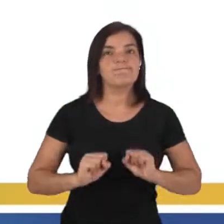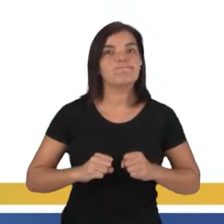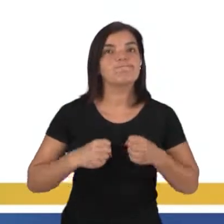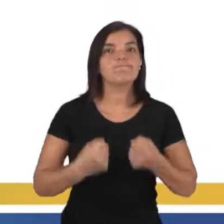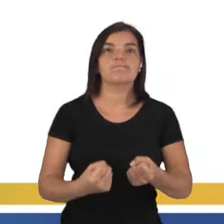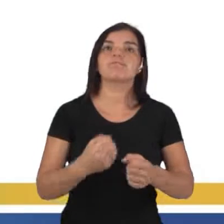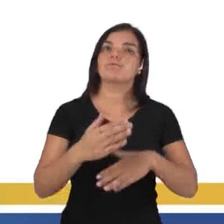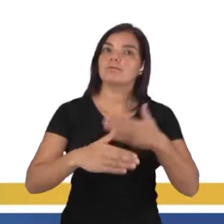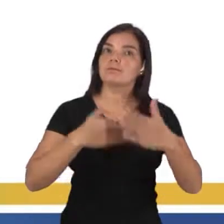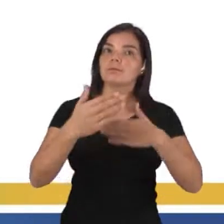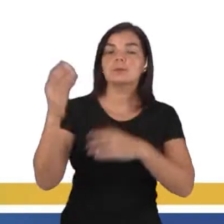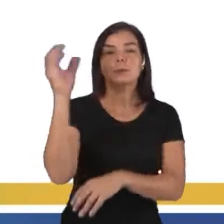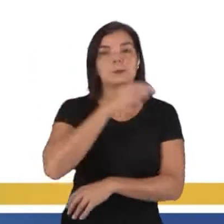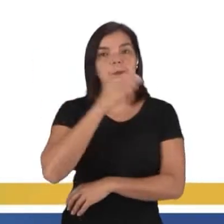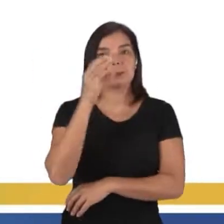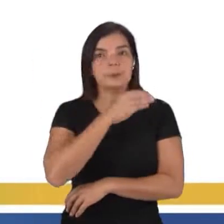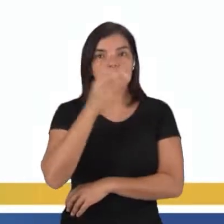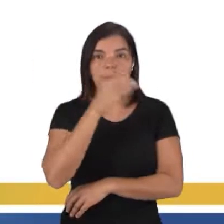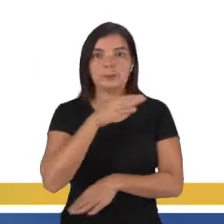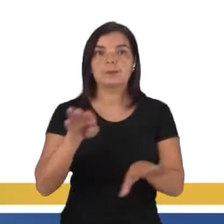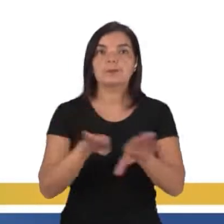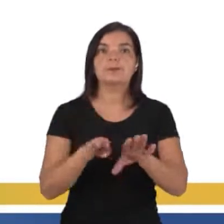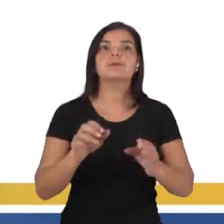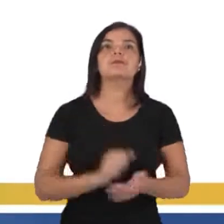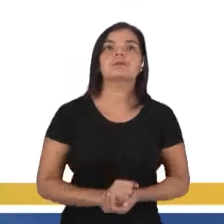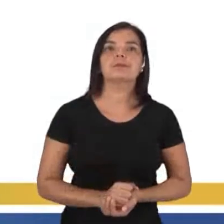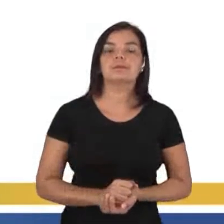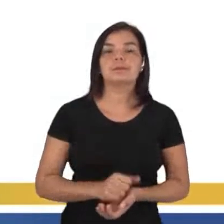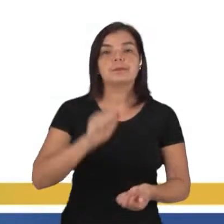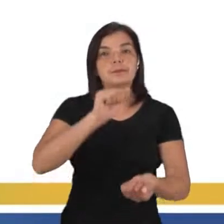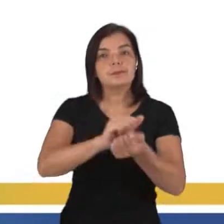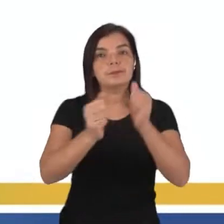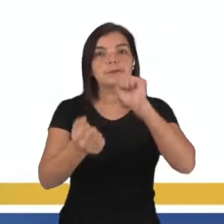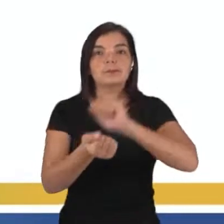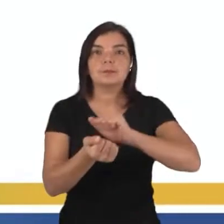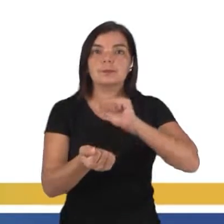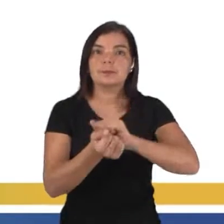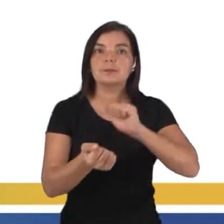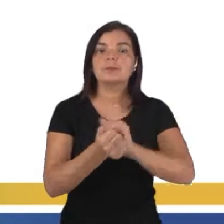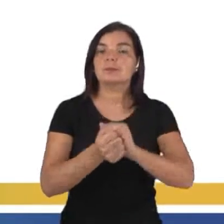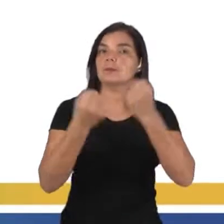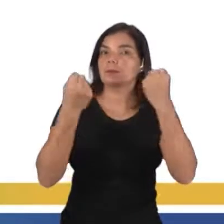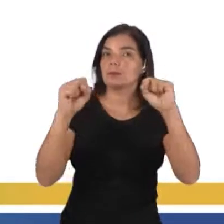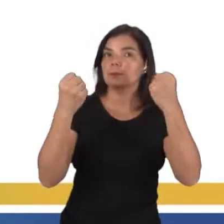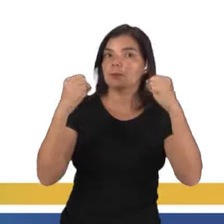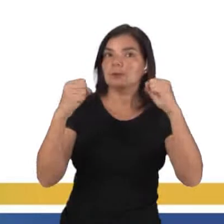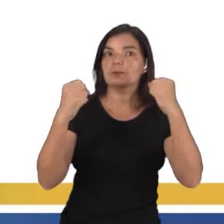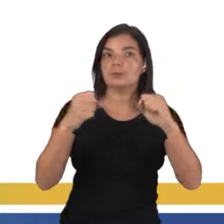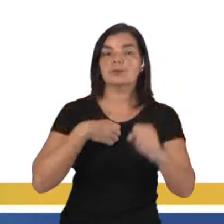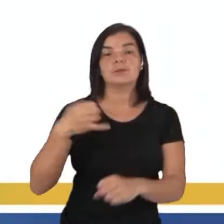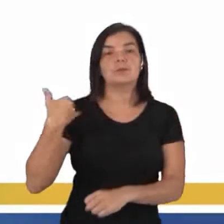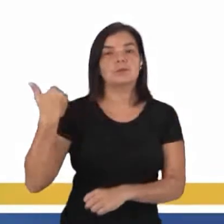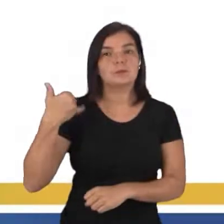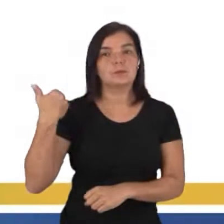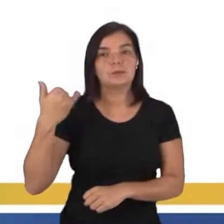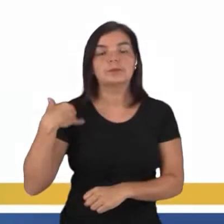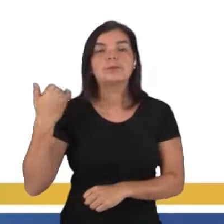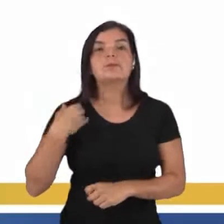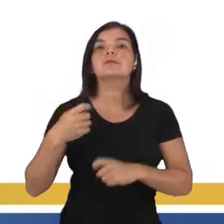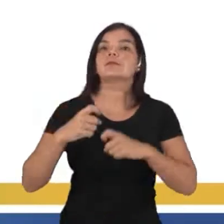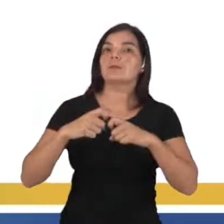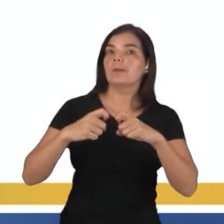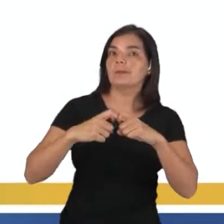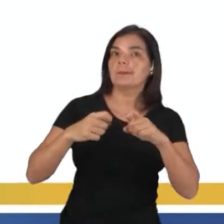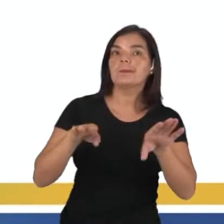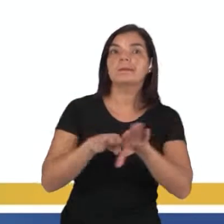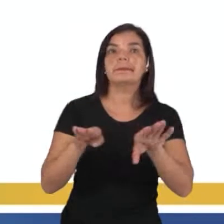aumentam gradualmente em número, velocidade e complexidade, e a adaptação dos exercícios, né, que consideram